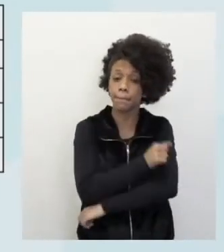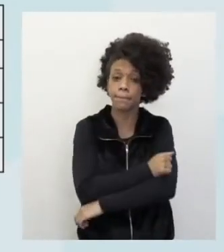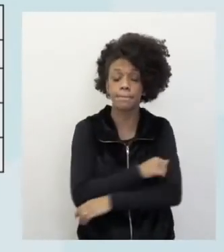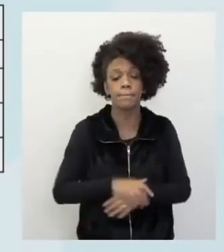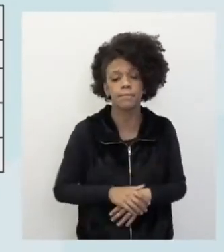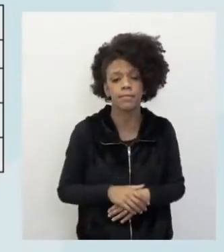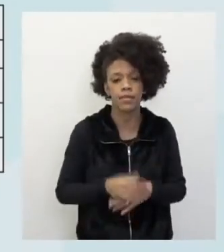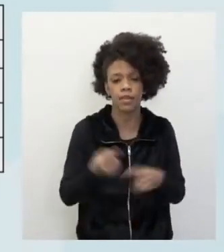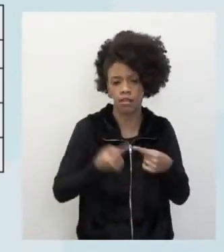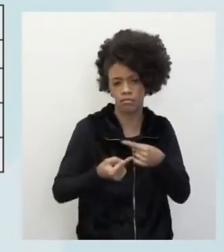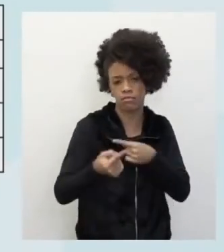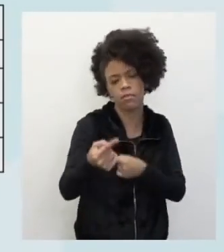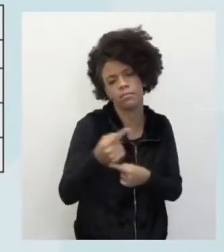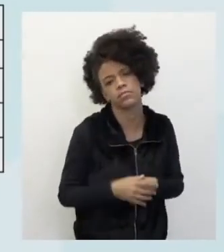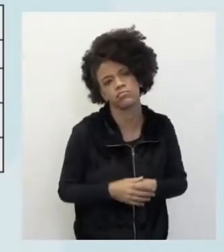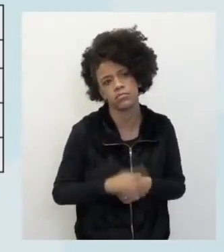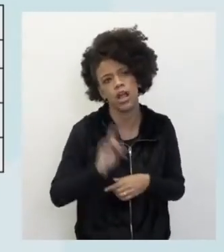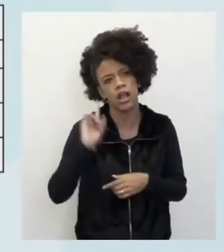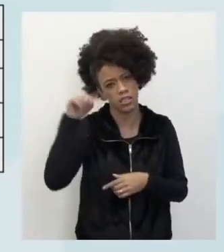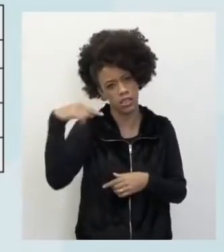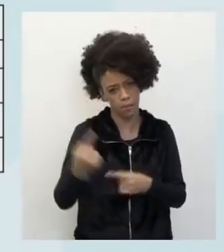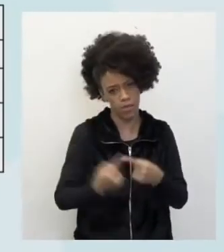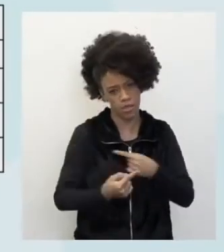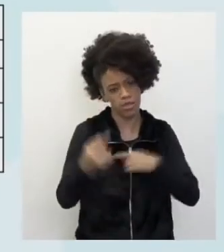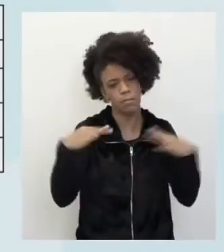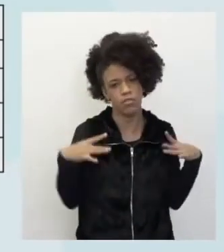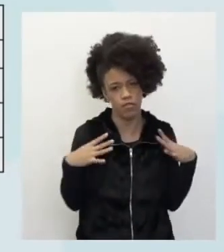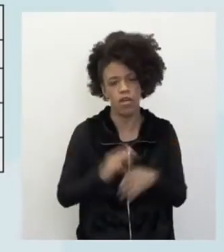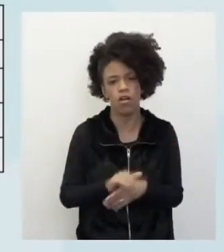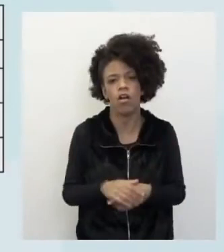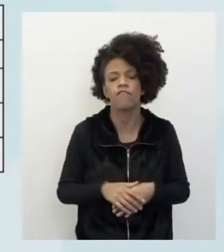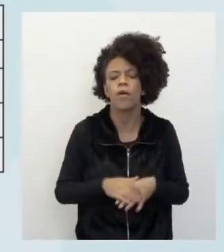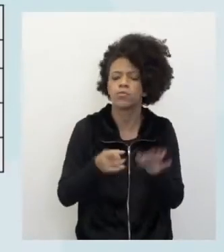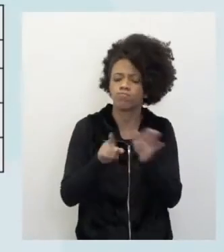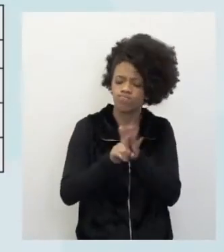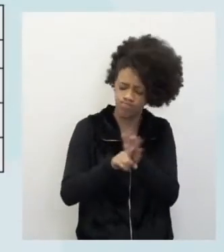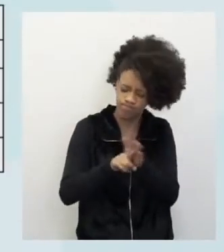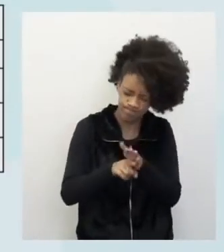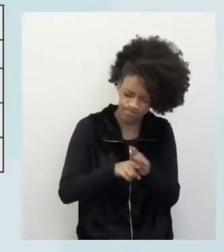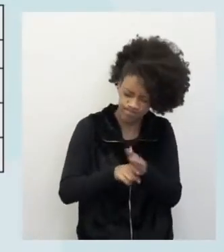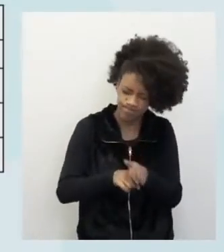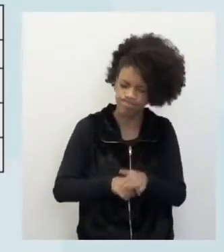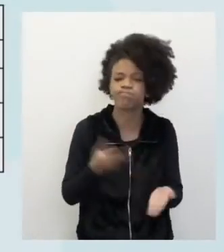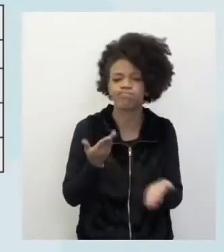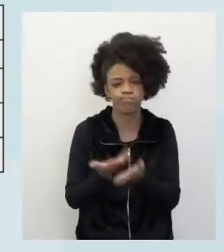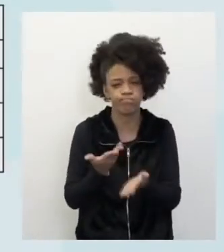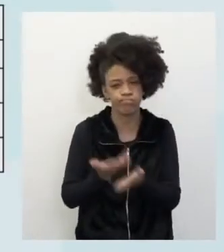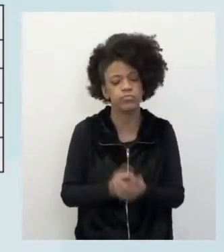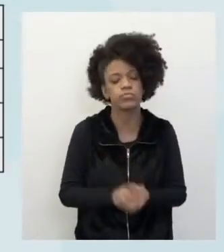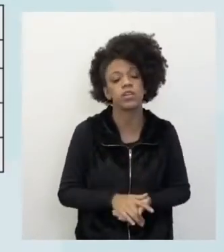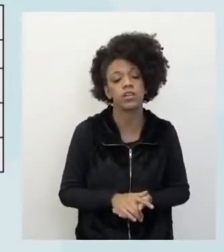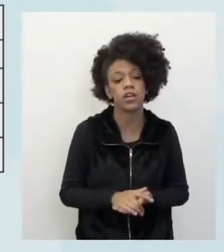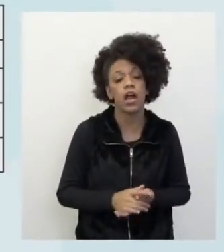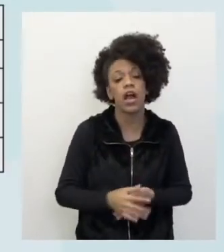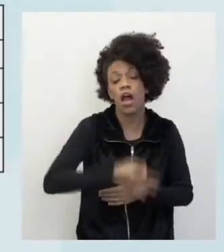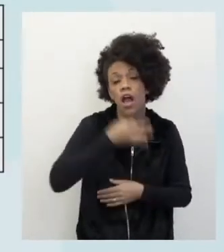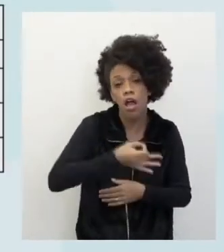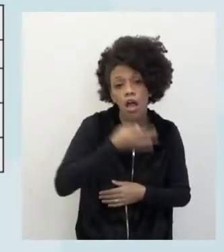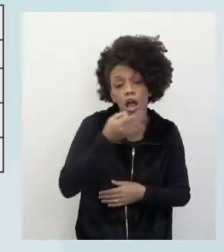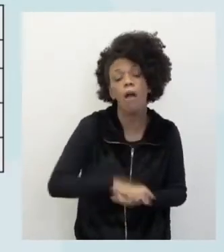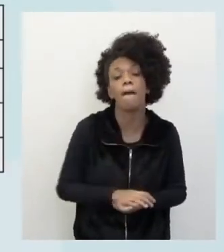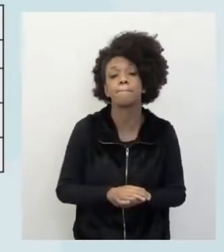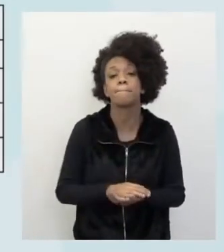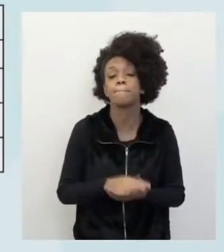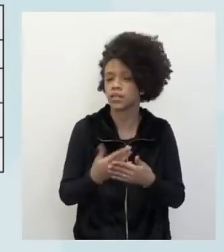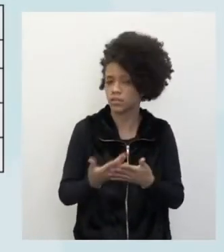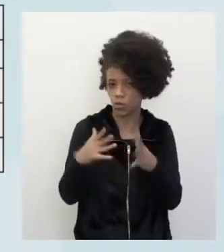mas depois da semana do recesso é que a gente vai mergulhar de cabeça em reivindicação, argumentação, proposição,